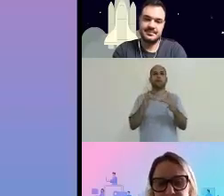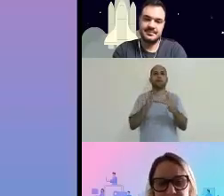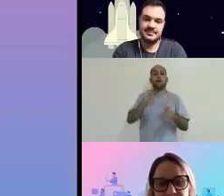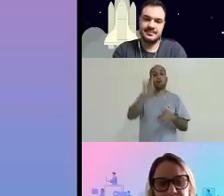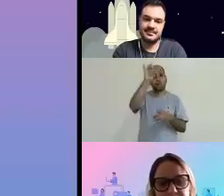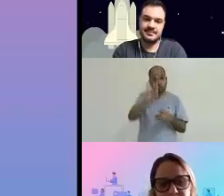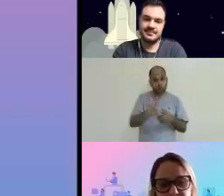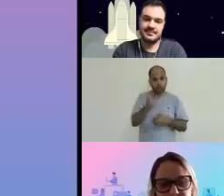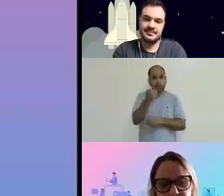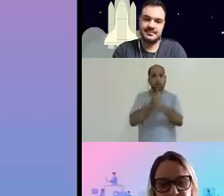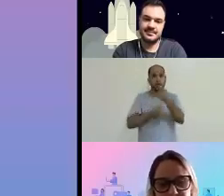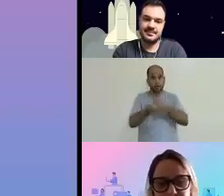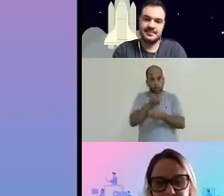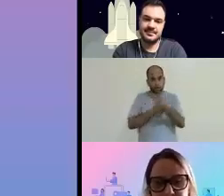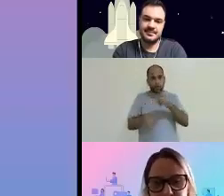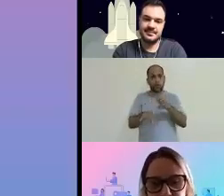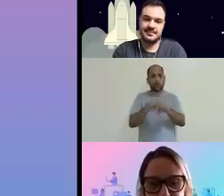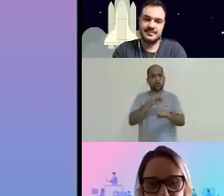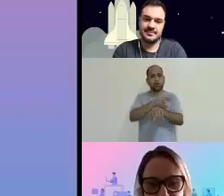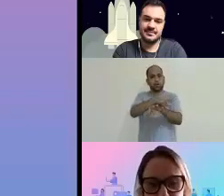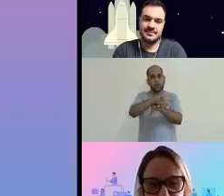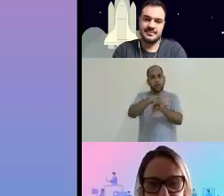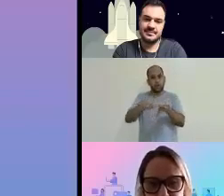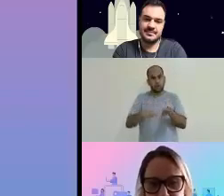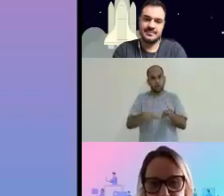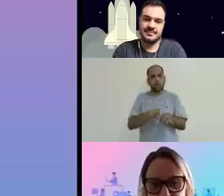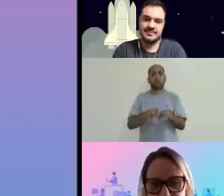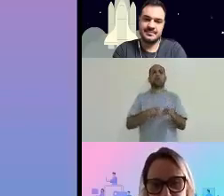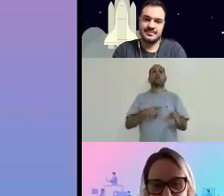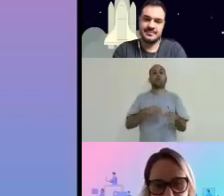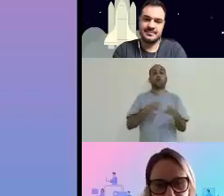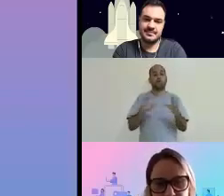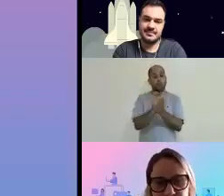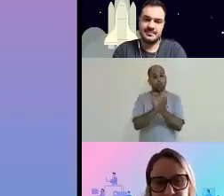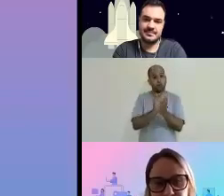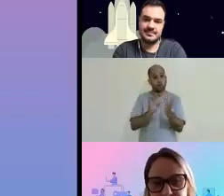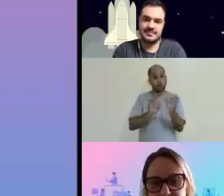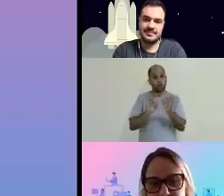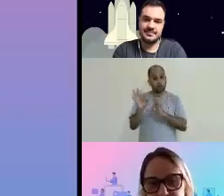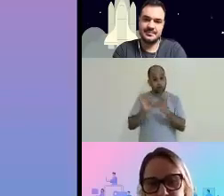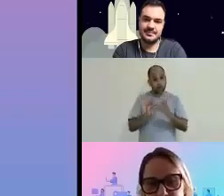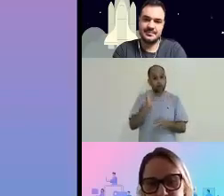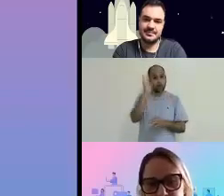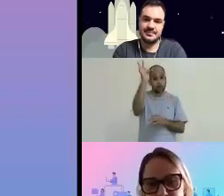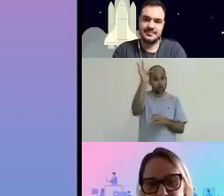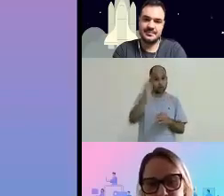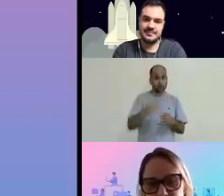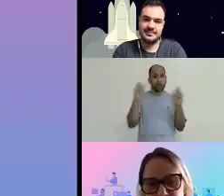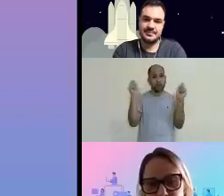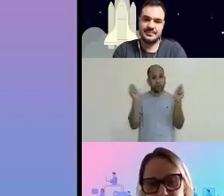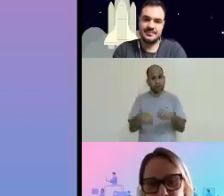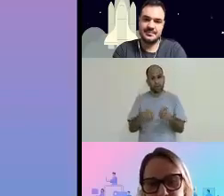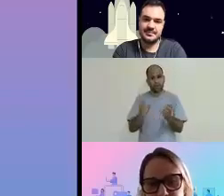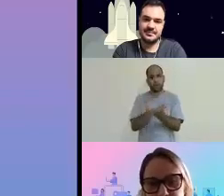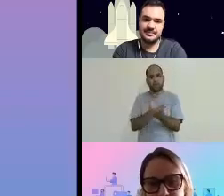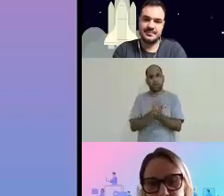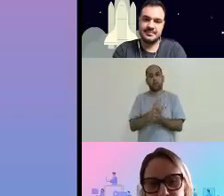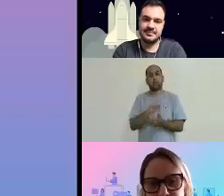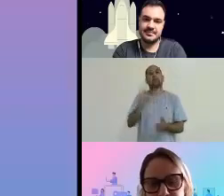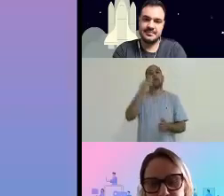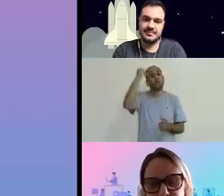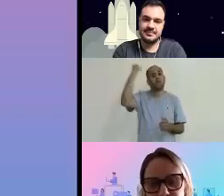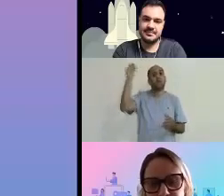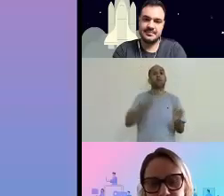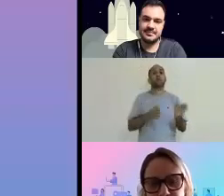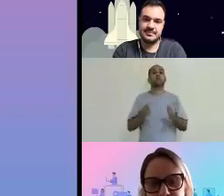distintas, tão grande quanto o Jornada do Futuro permitiu essa turma aí. O que é sucesso na carreira? O que é sucesso para o